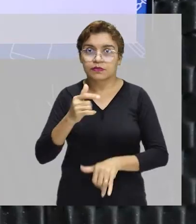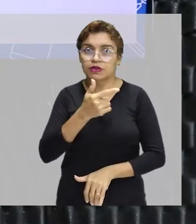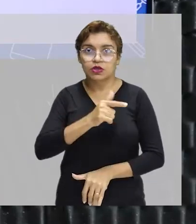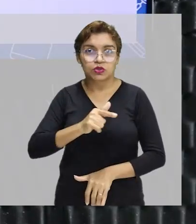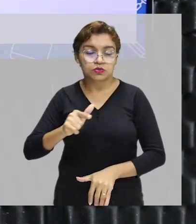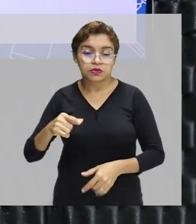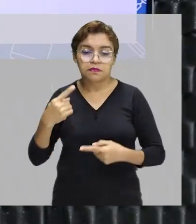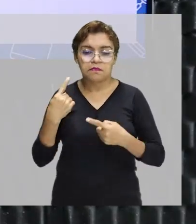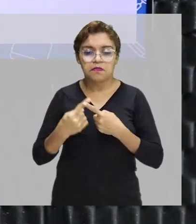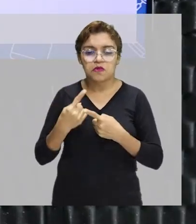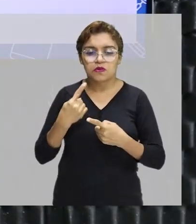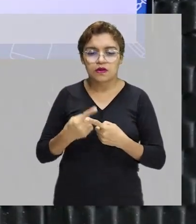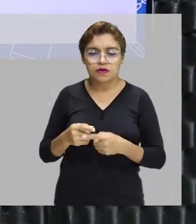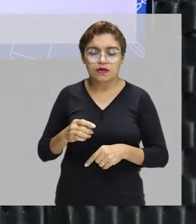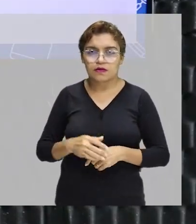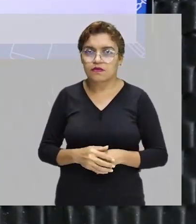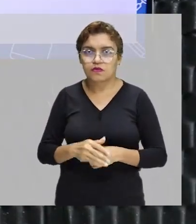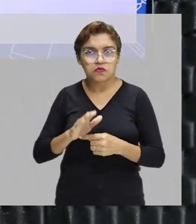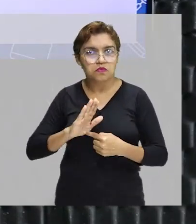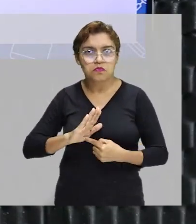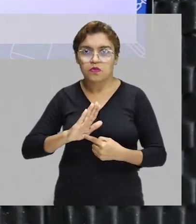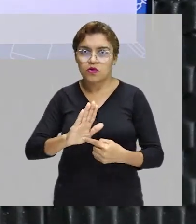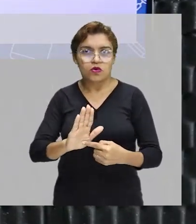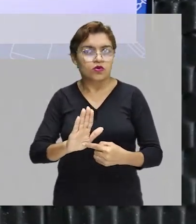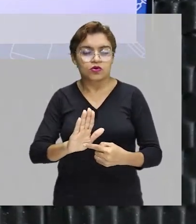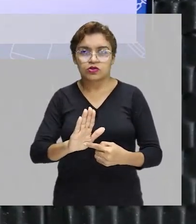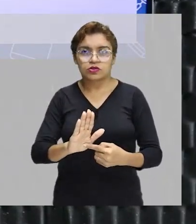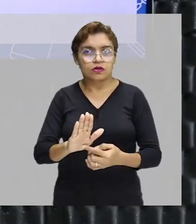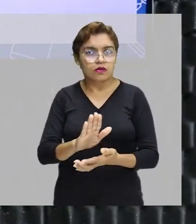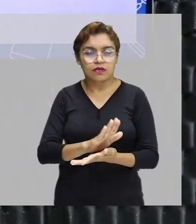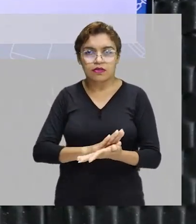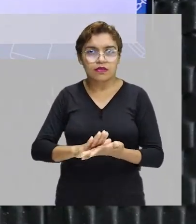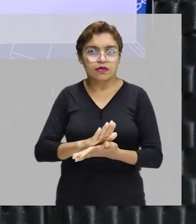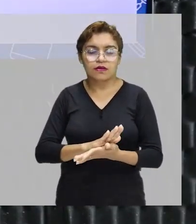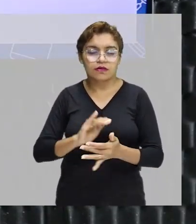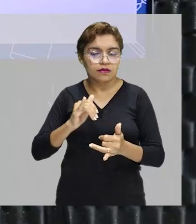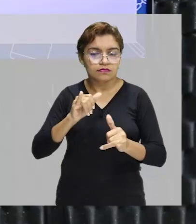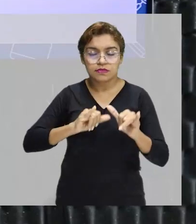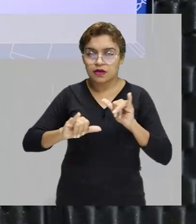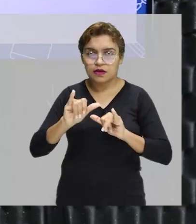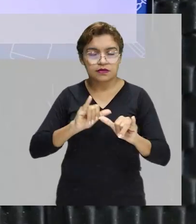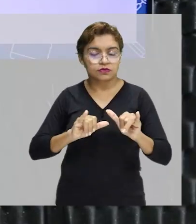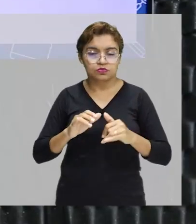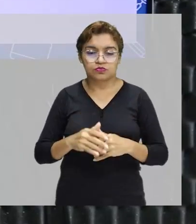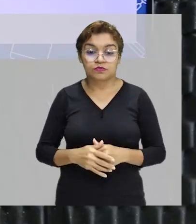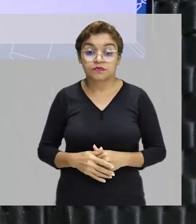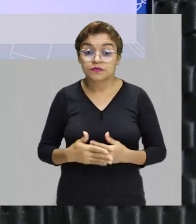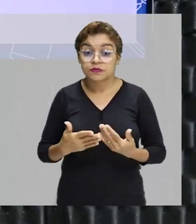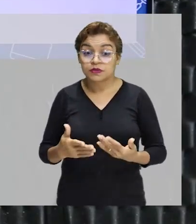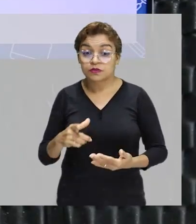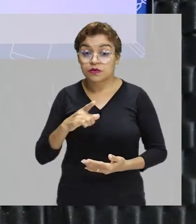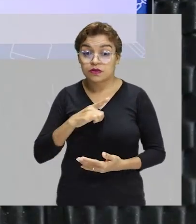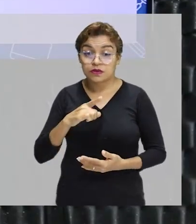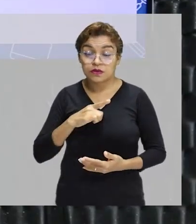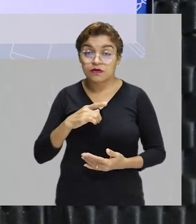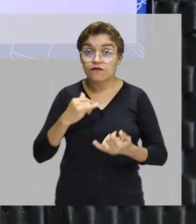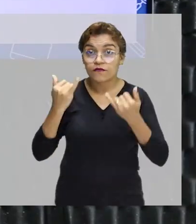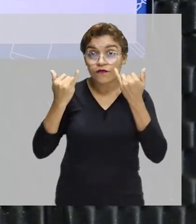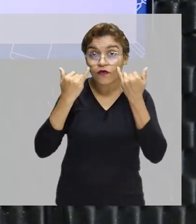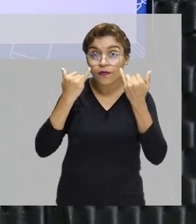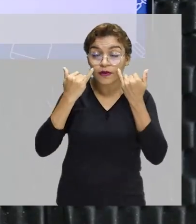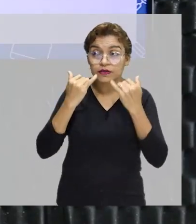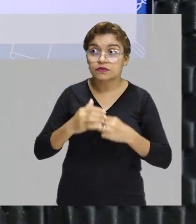nenhum momento foi estabelecido, né, foi dito que haverá uma reação. Então, eu tenho, né, algumas